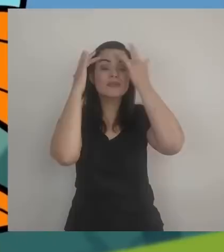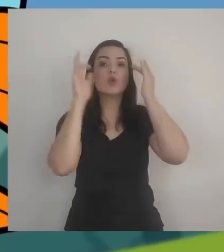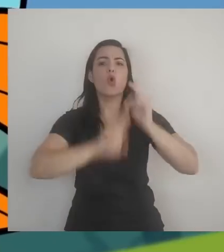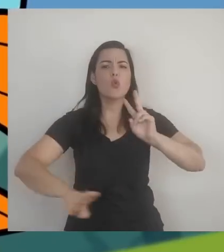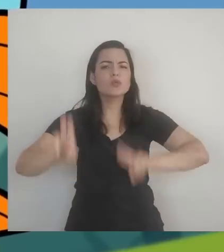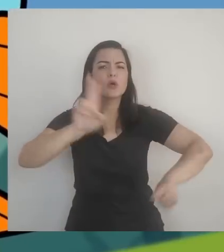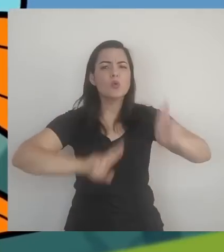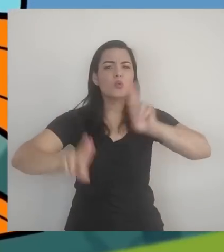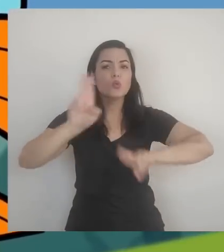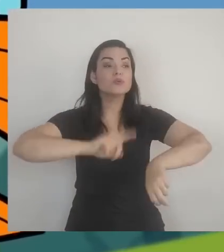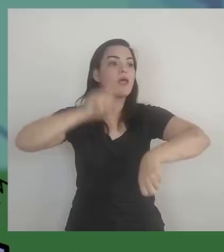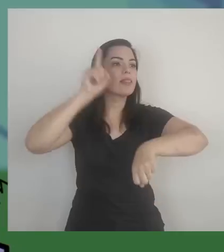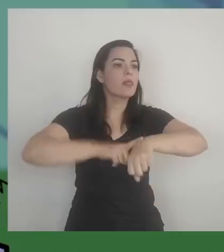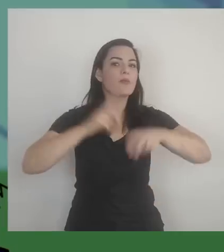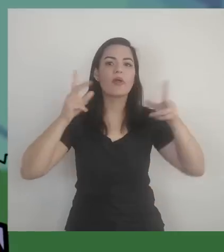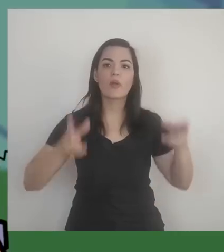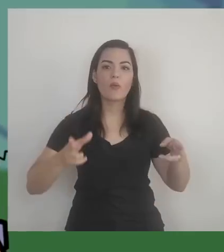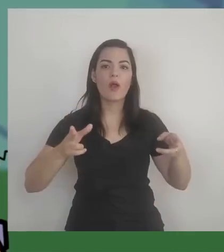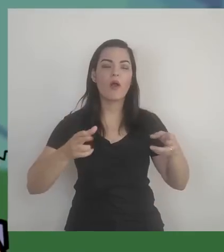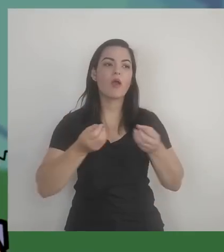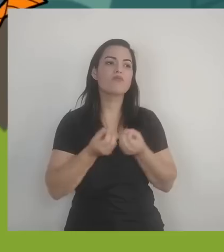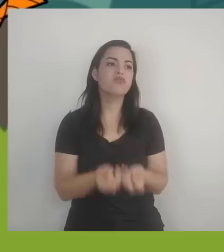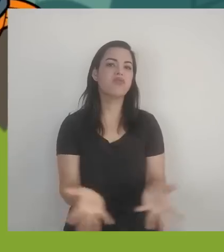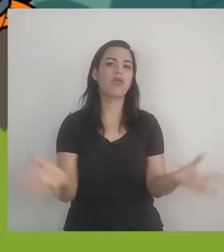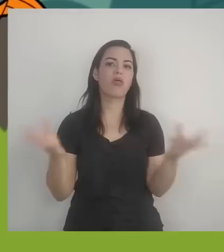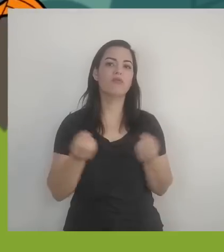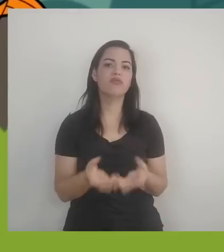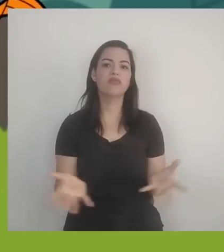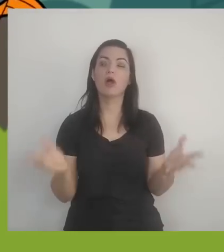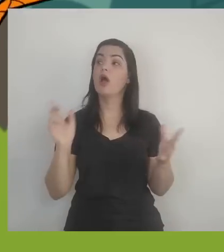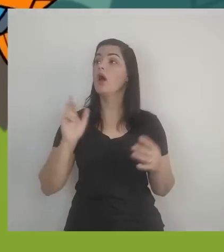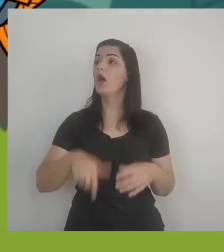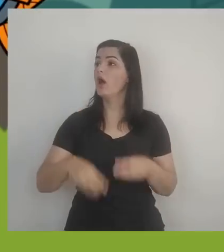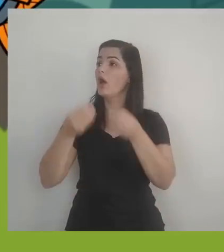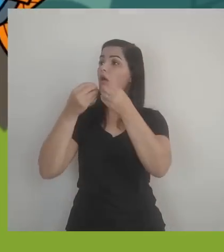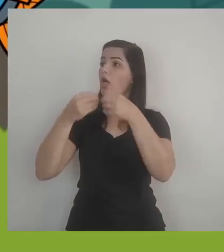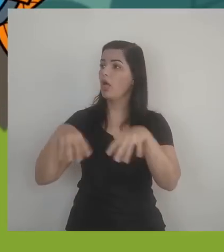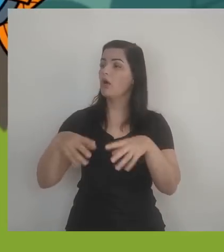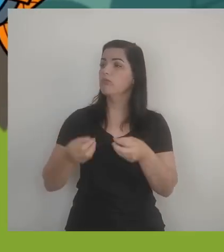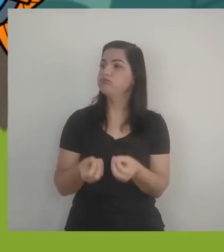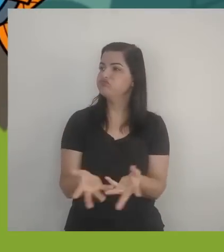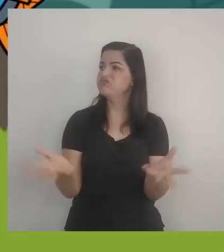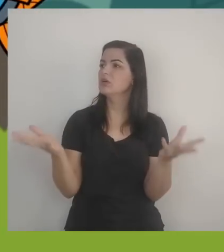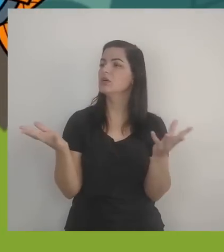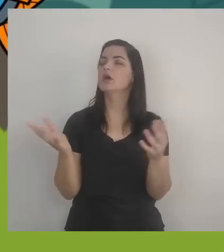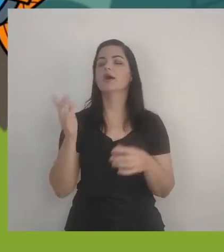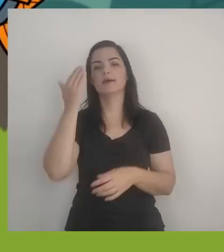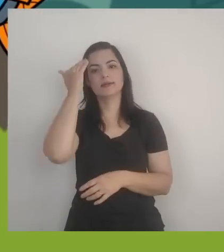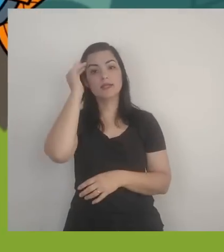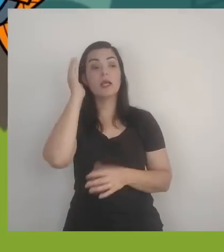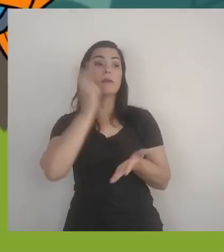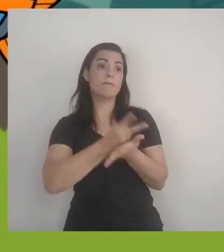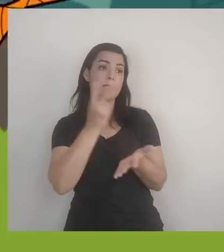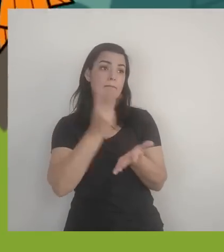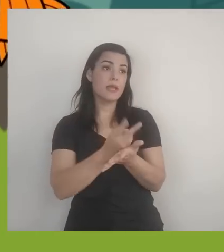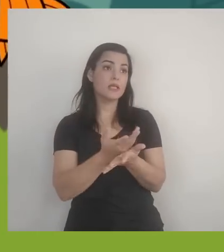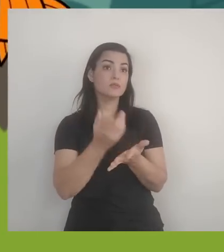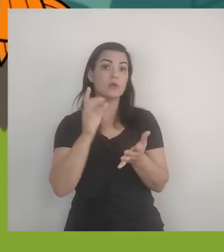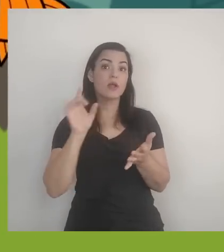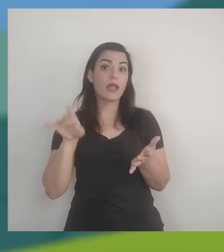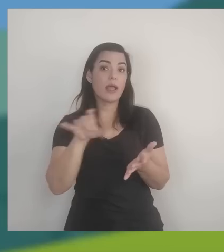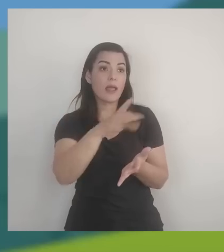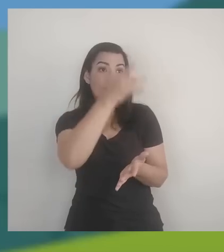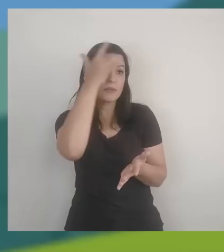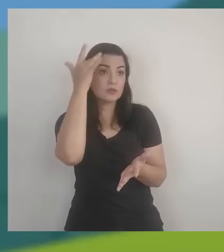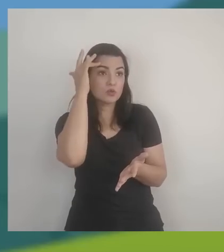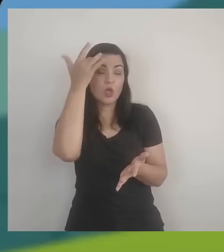isso causou desperdício. Desperdício? É isso aí! Mesmo que tenha sido sem querer, todos acabaram